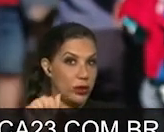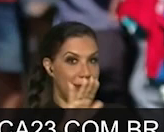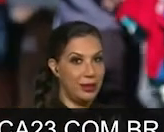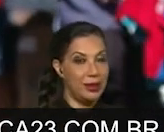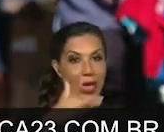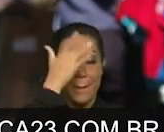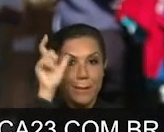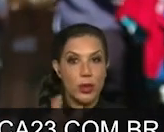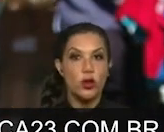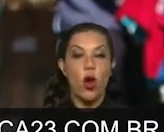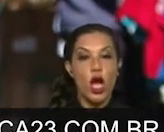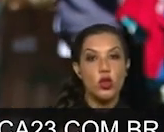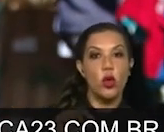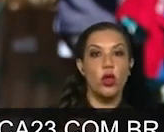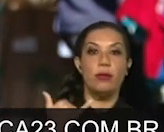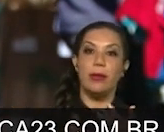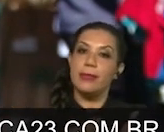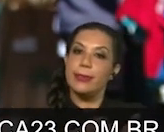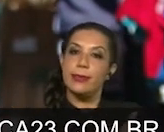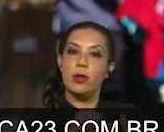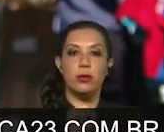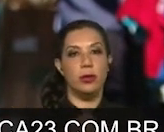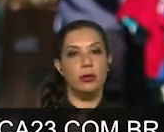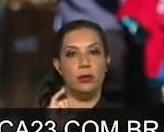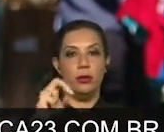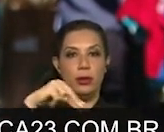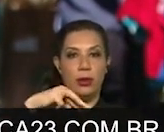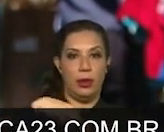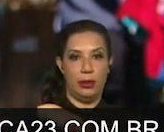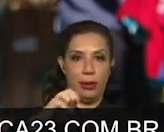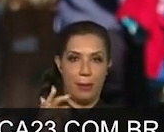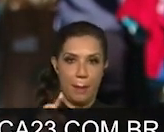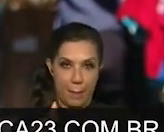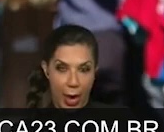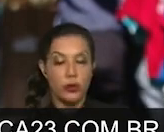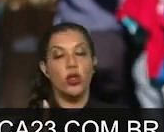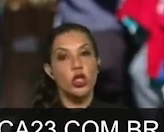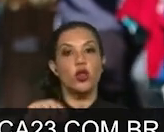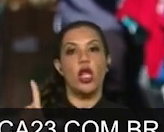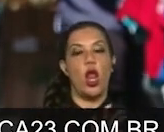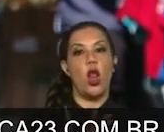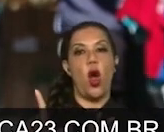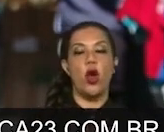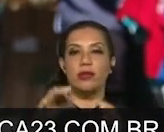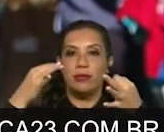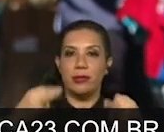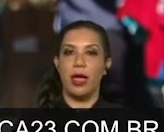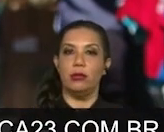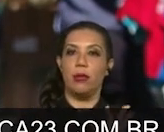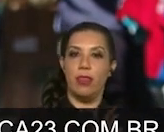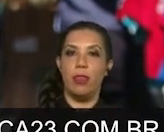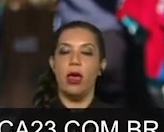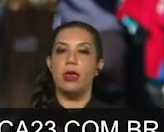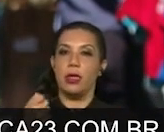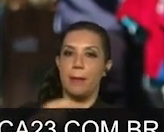o consumidor escolha produtos que tenham o selo de segurança do Inmetro e optem por comprar de lojas formais que recolhem impostos.